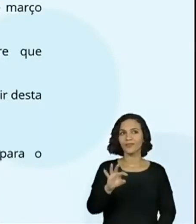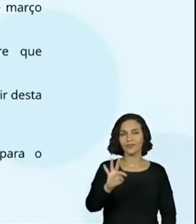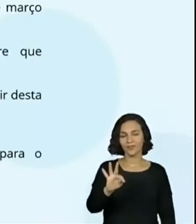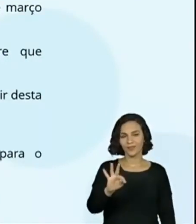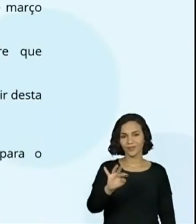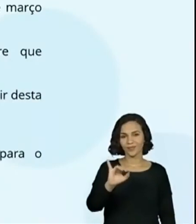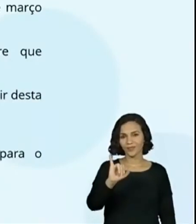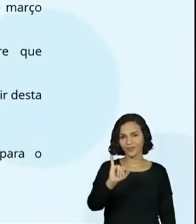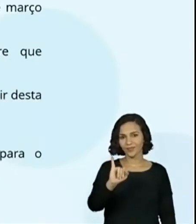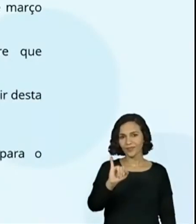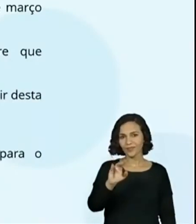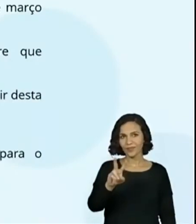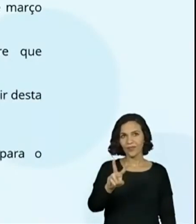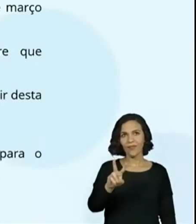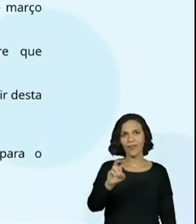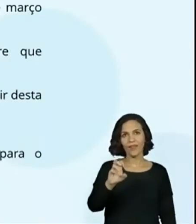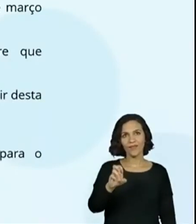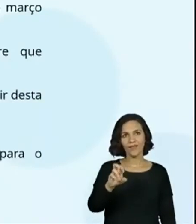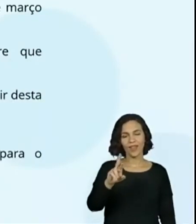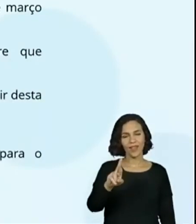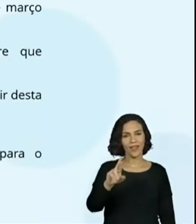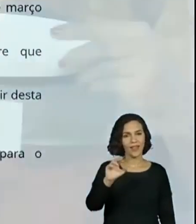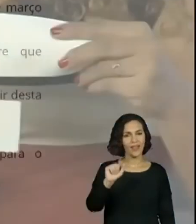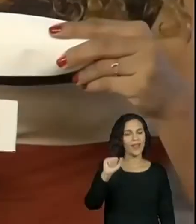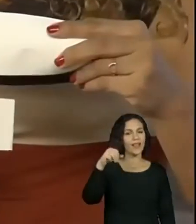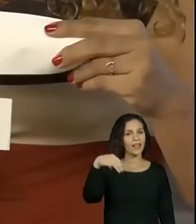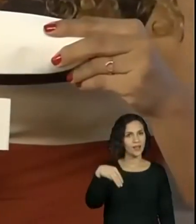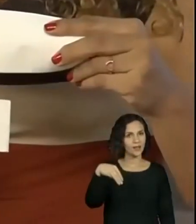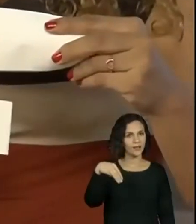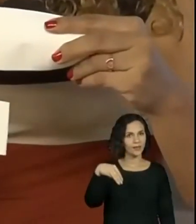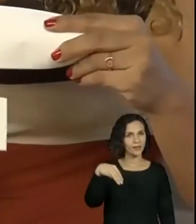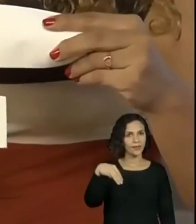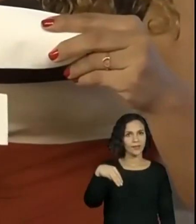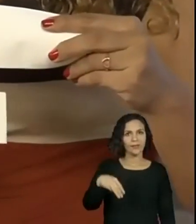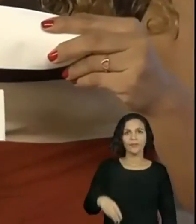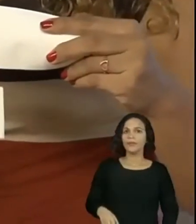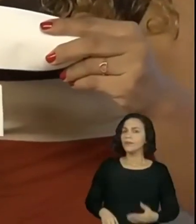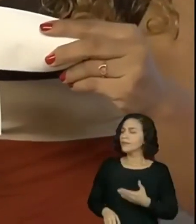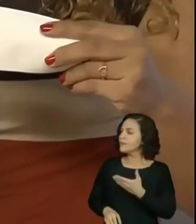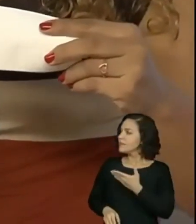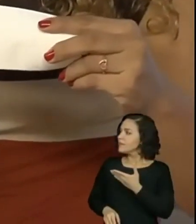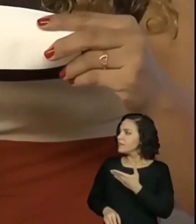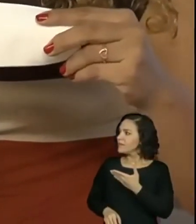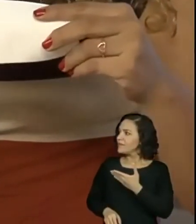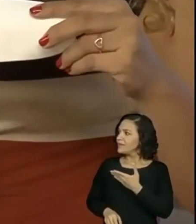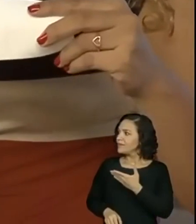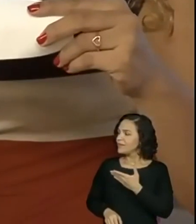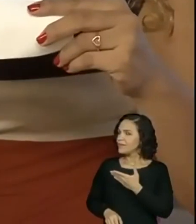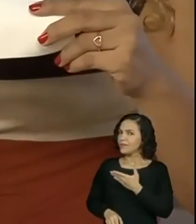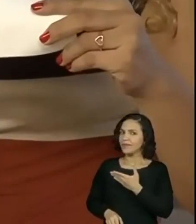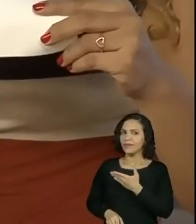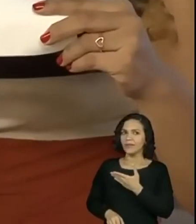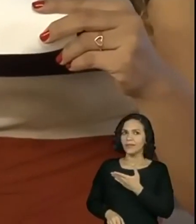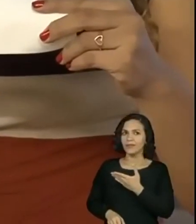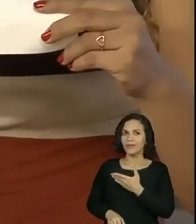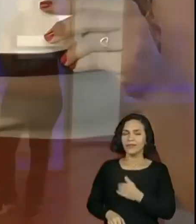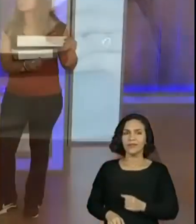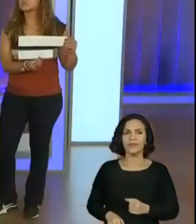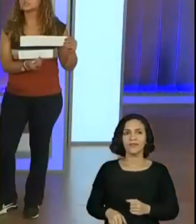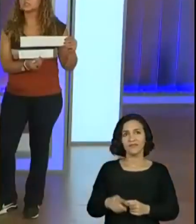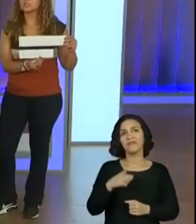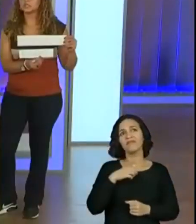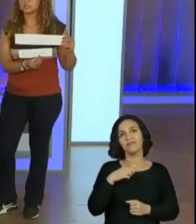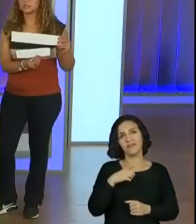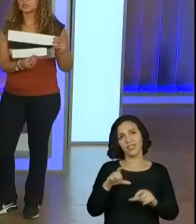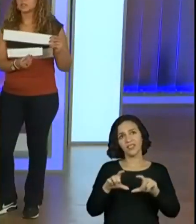Tiveram que fechar, certo? Olha só. Tiveram que fechar, acho que eu nem vou colocar ali, já que a gente está